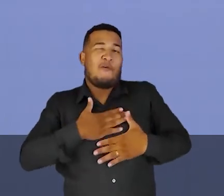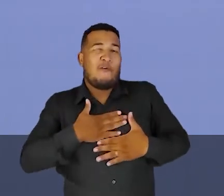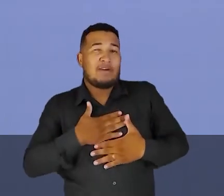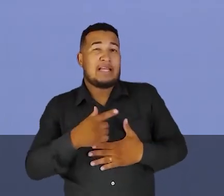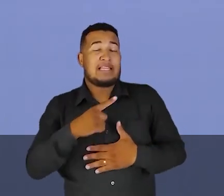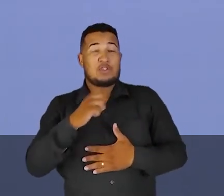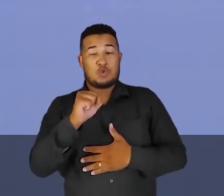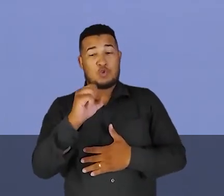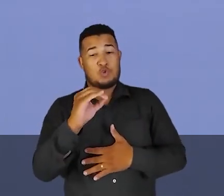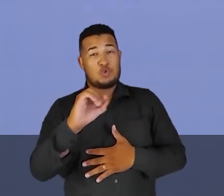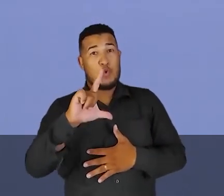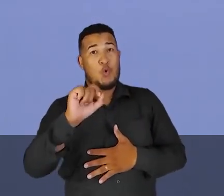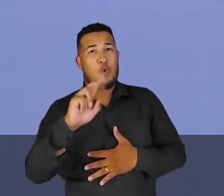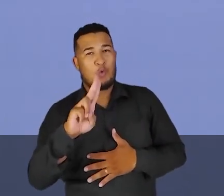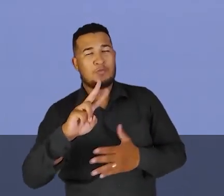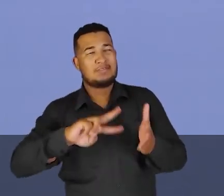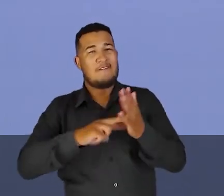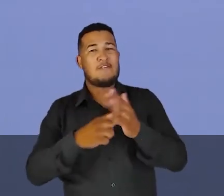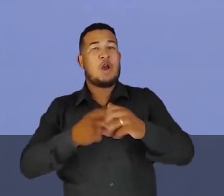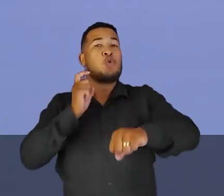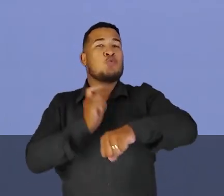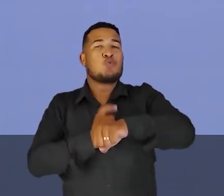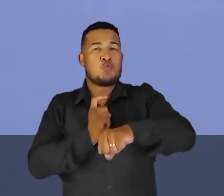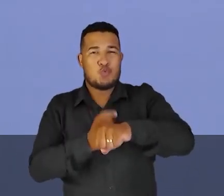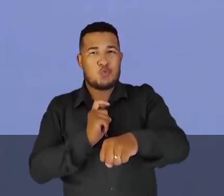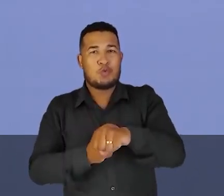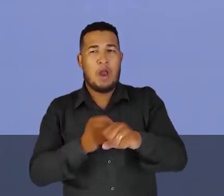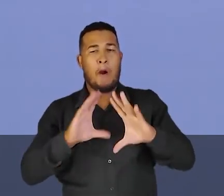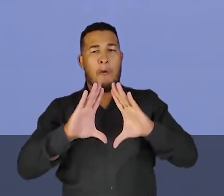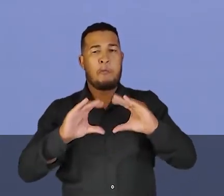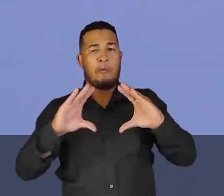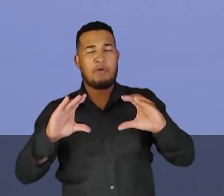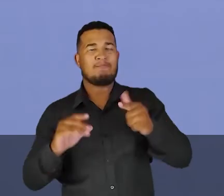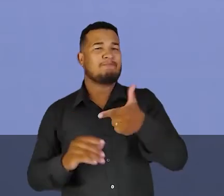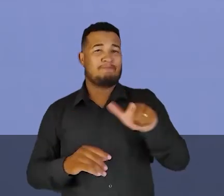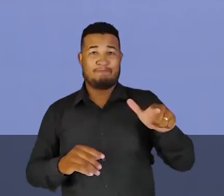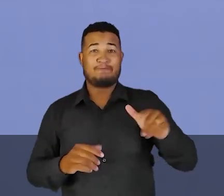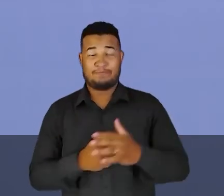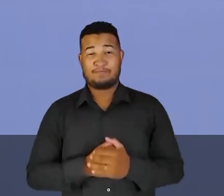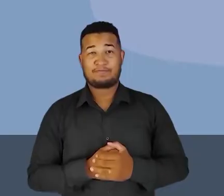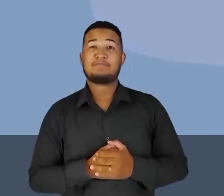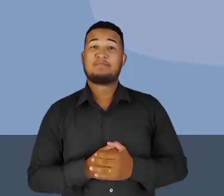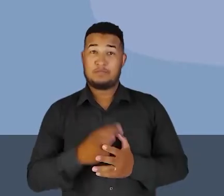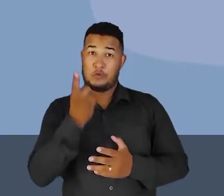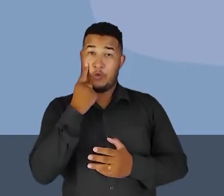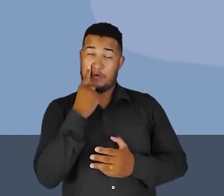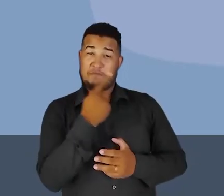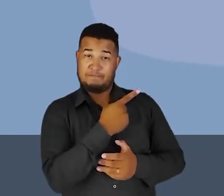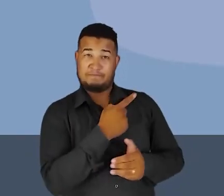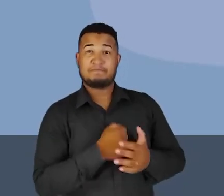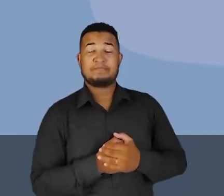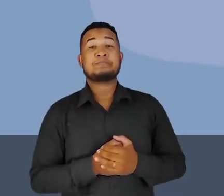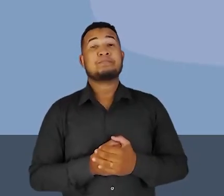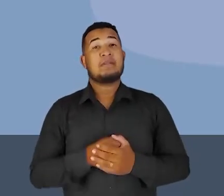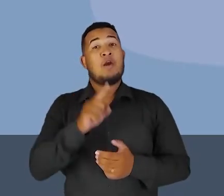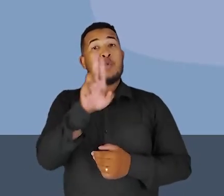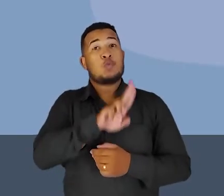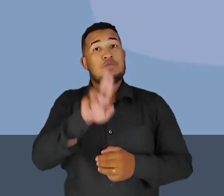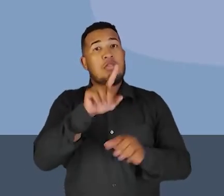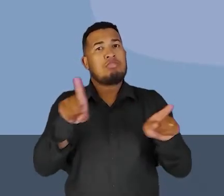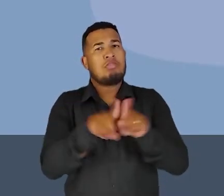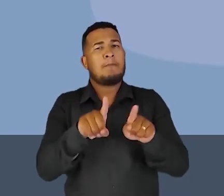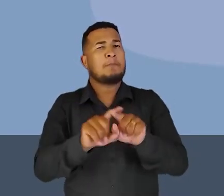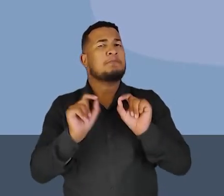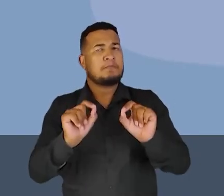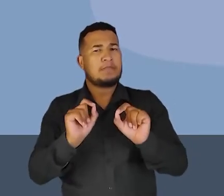bolo solou, né? Ele fica duro, ele não fica fofinho, tá bom? Voltando no slide. Ele é usado também